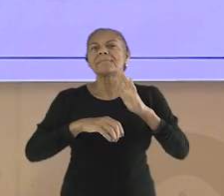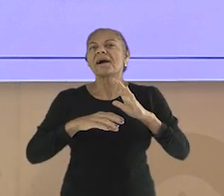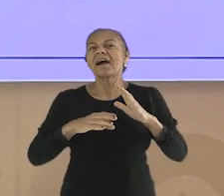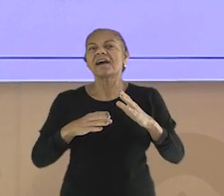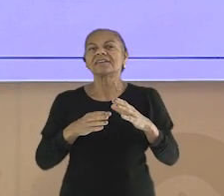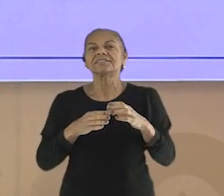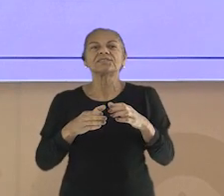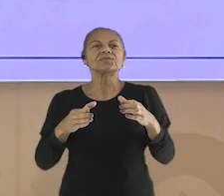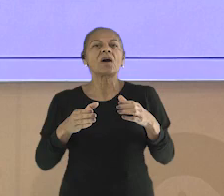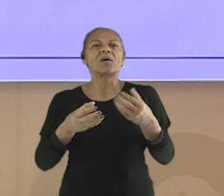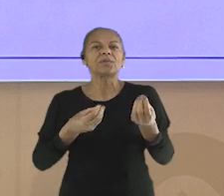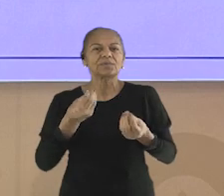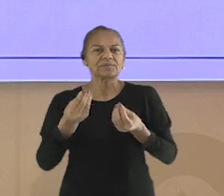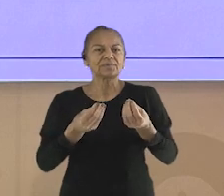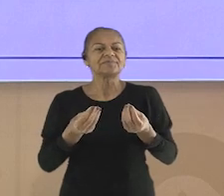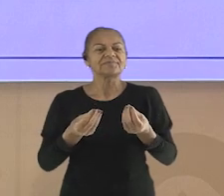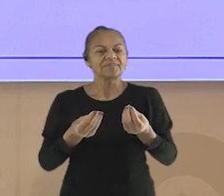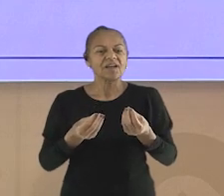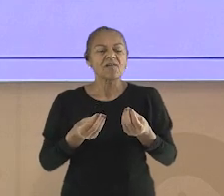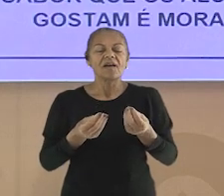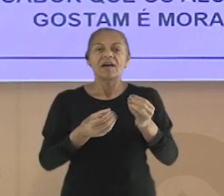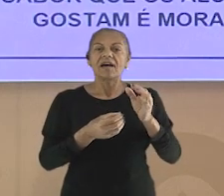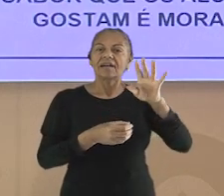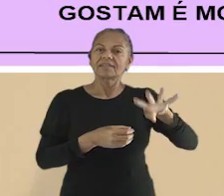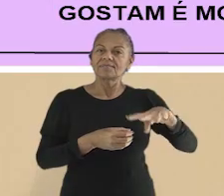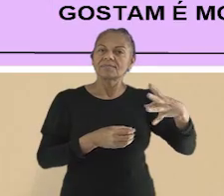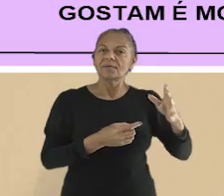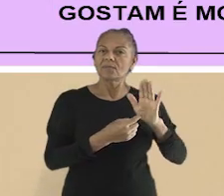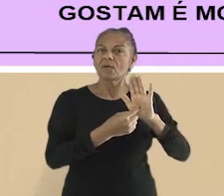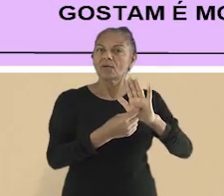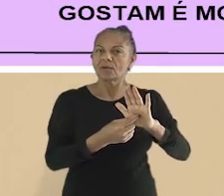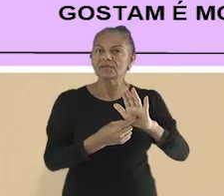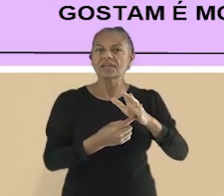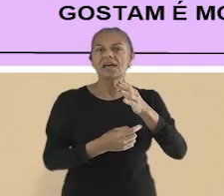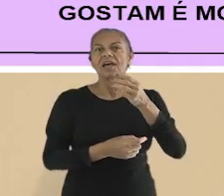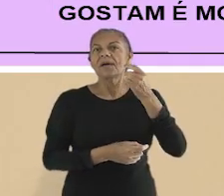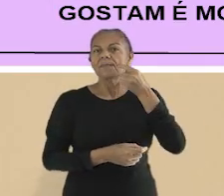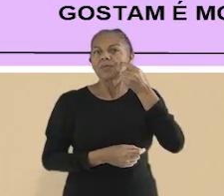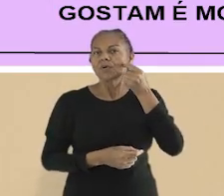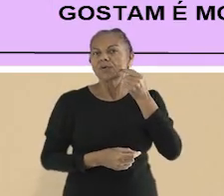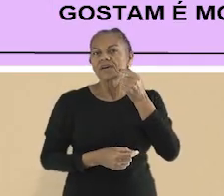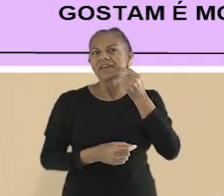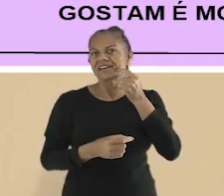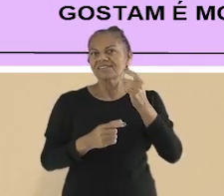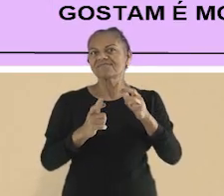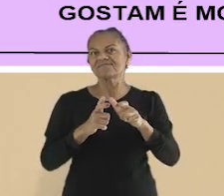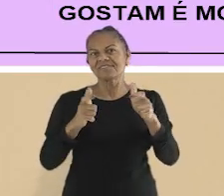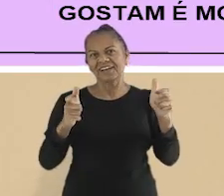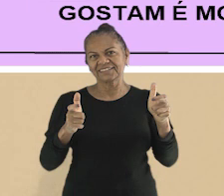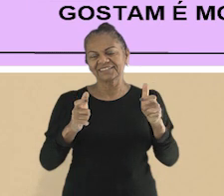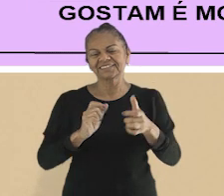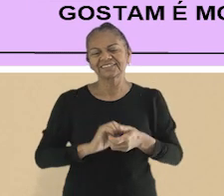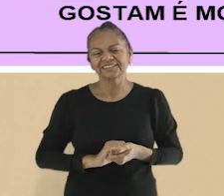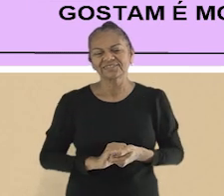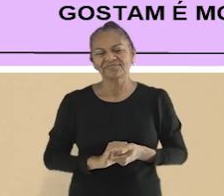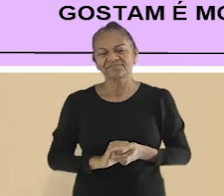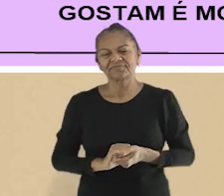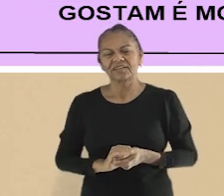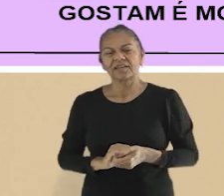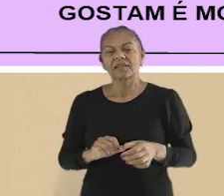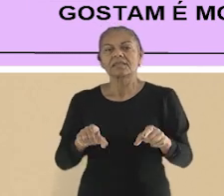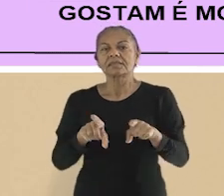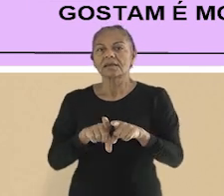as crianças mais gostam do sabor morango. As tabelas, elas são formadas por linhas e